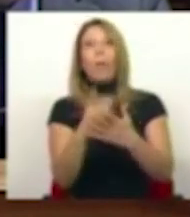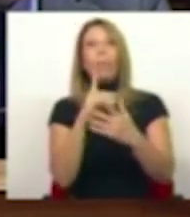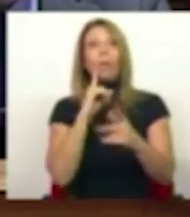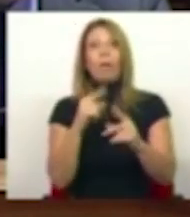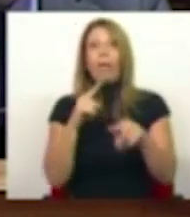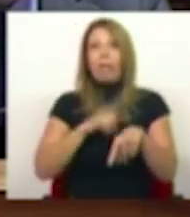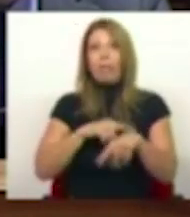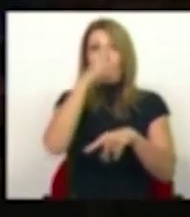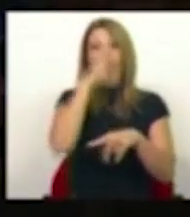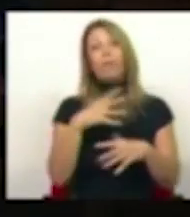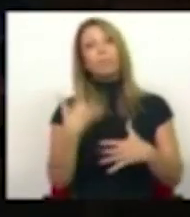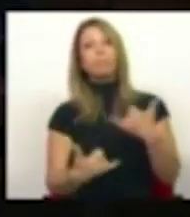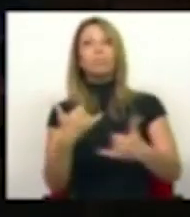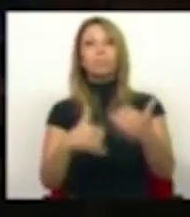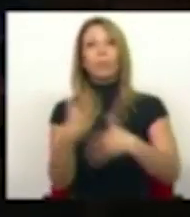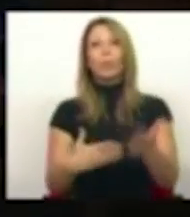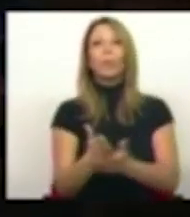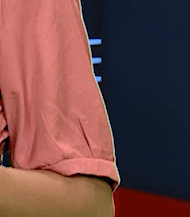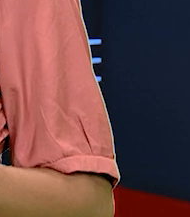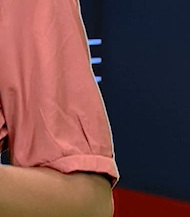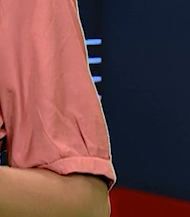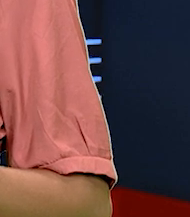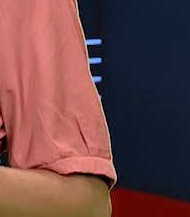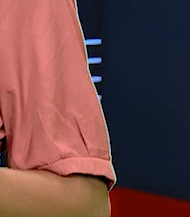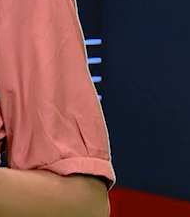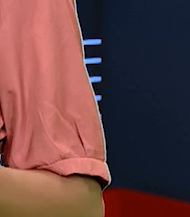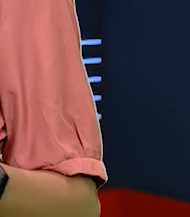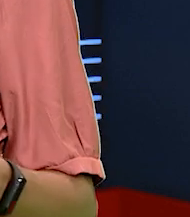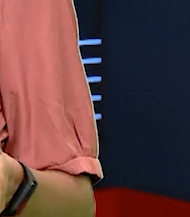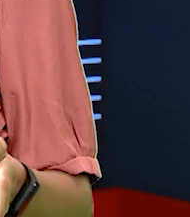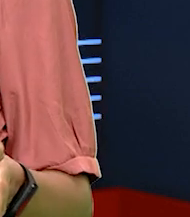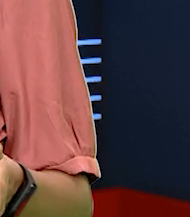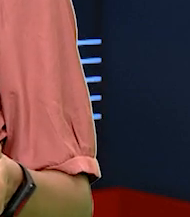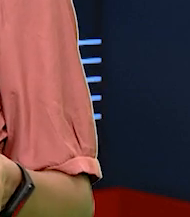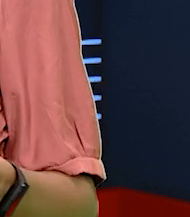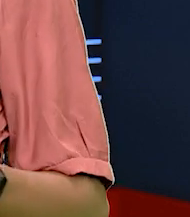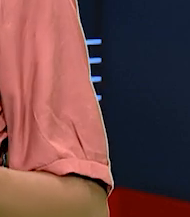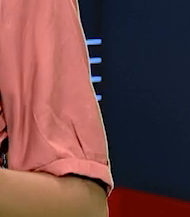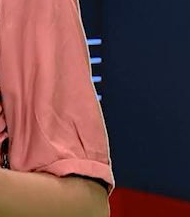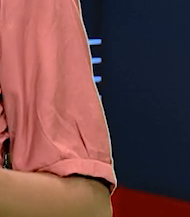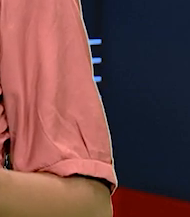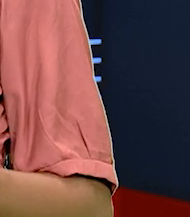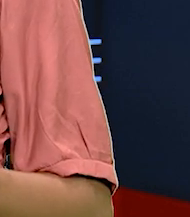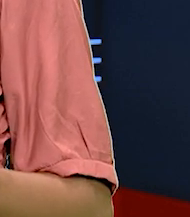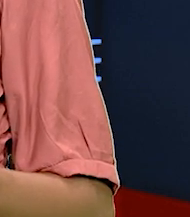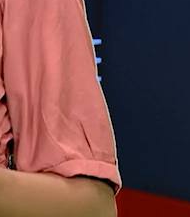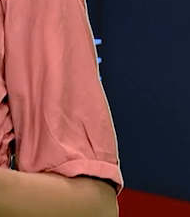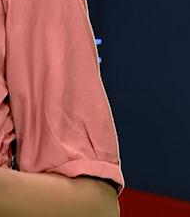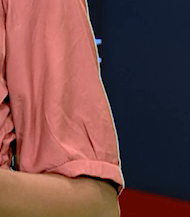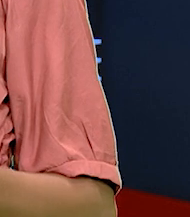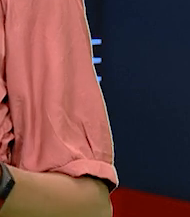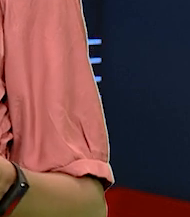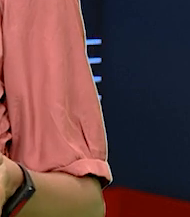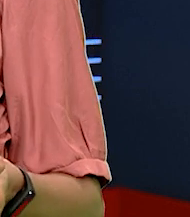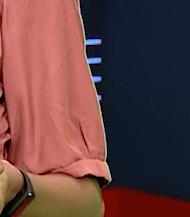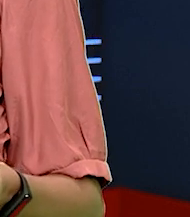a legislatura obrigado, vem. Obrigado, Sr. Primeiro-Ministro. O secretário-geral comunista de Portugal sublinhou haver uma emergência